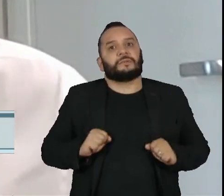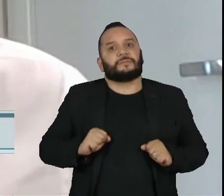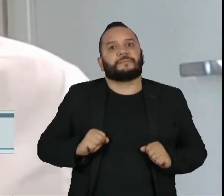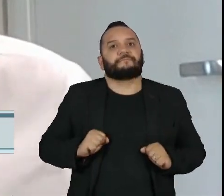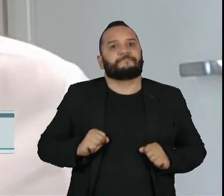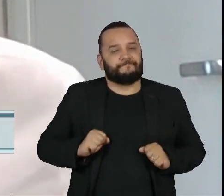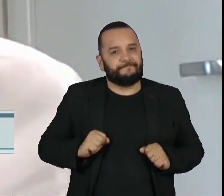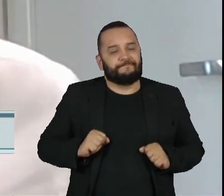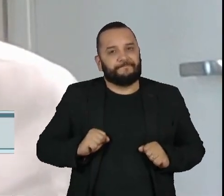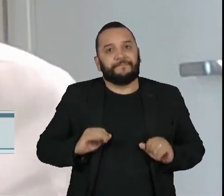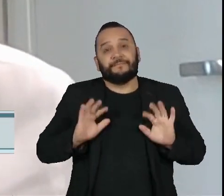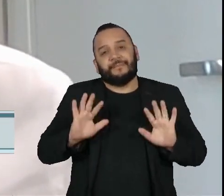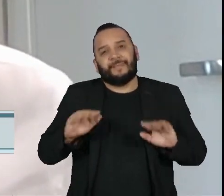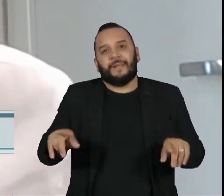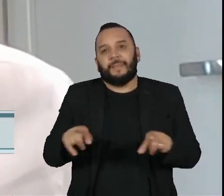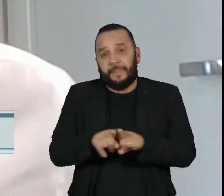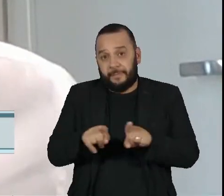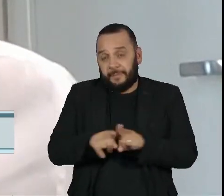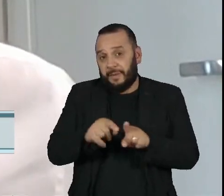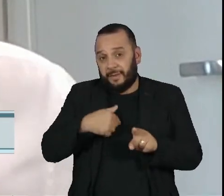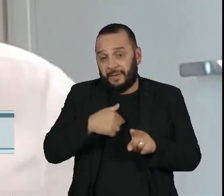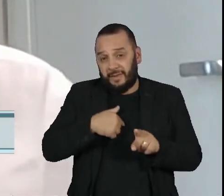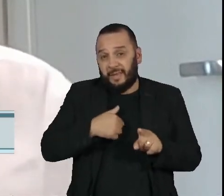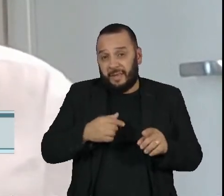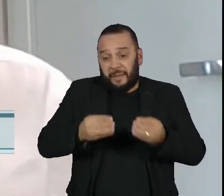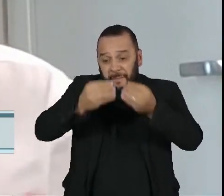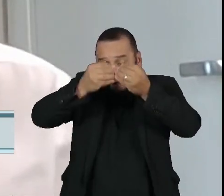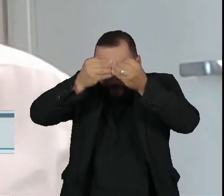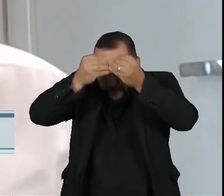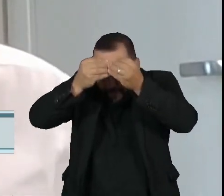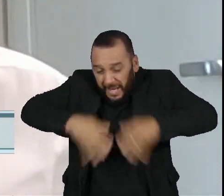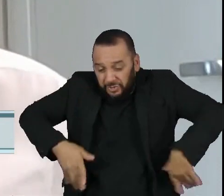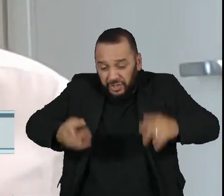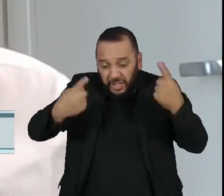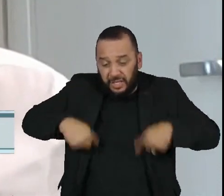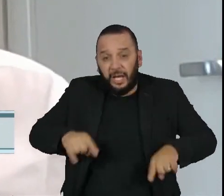muito maiores do que o benefício da medicação. E além disso, há o risco de